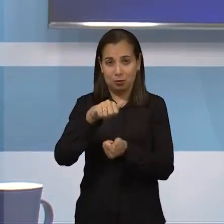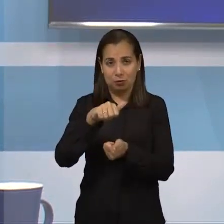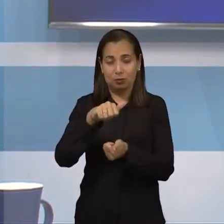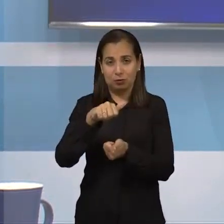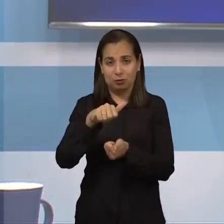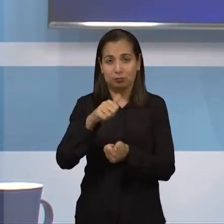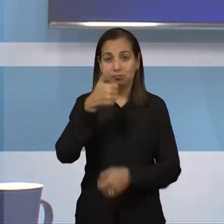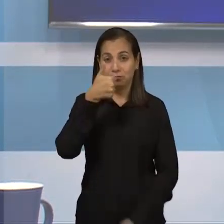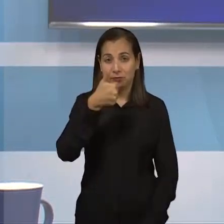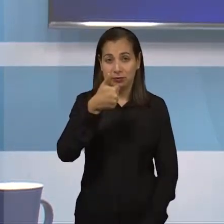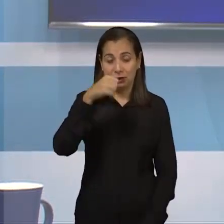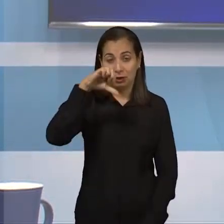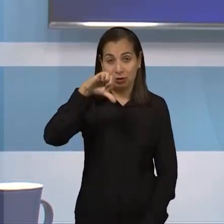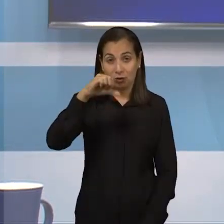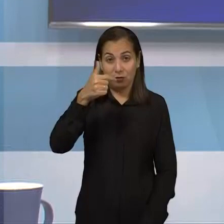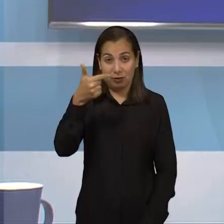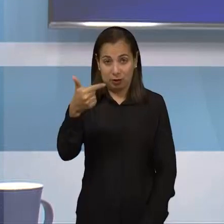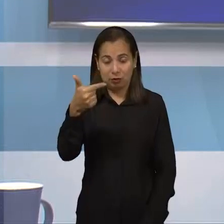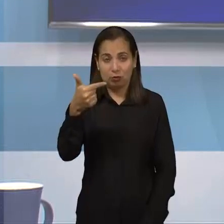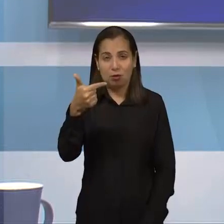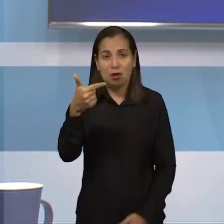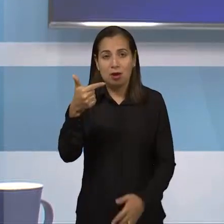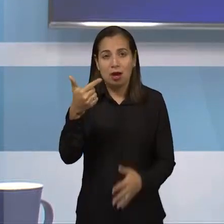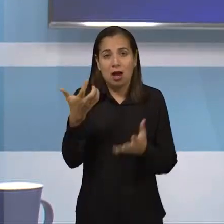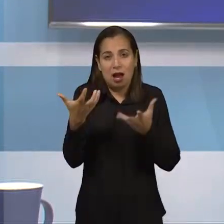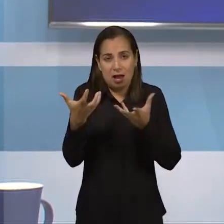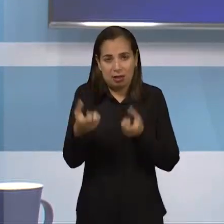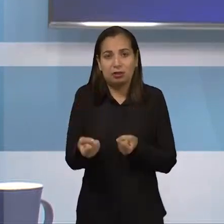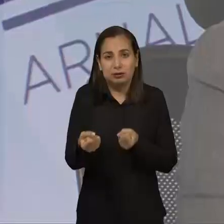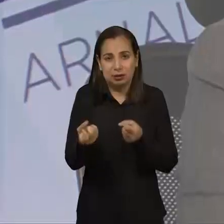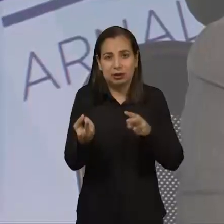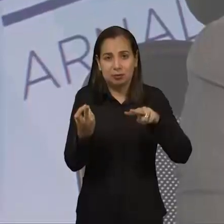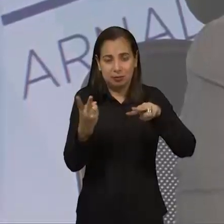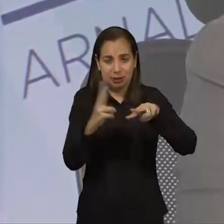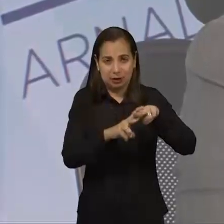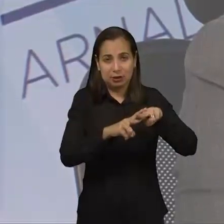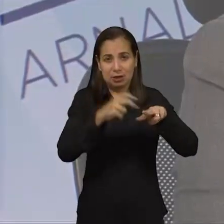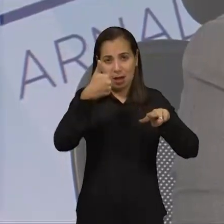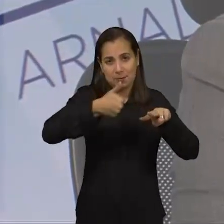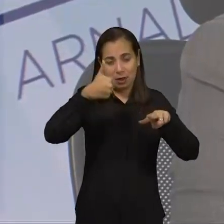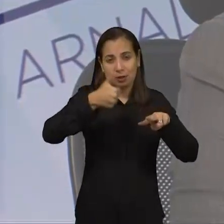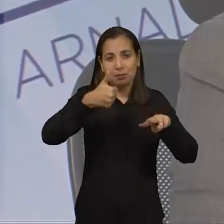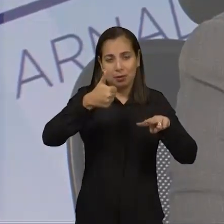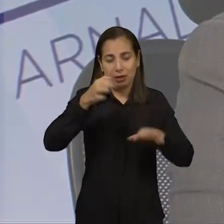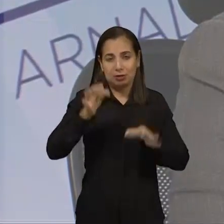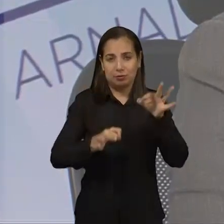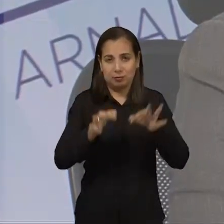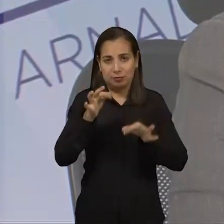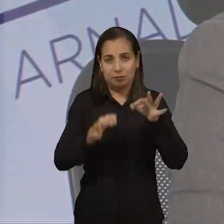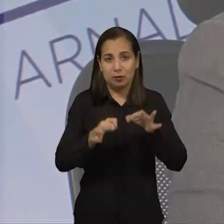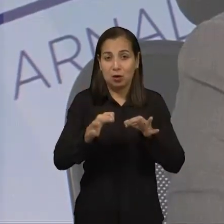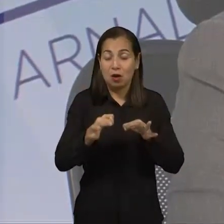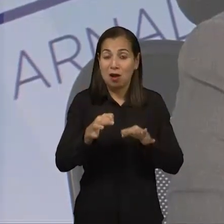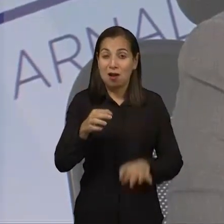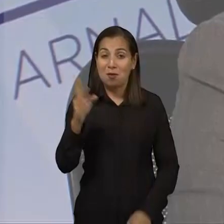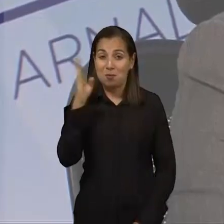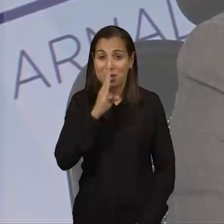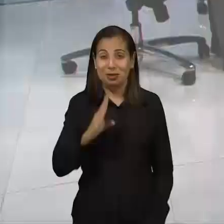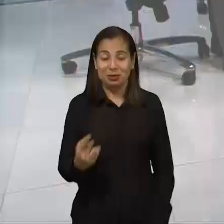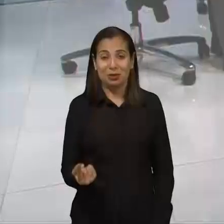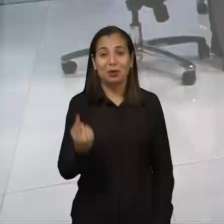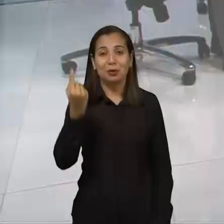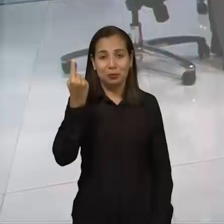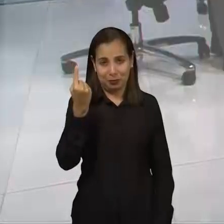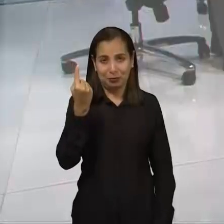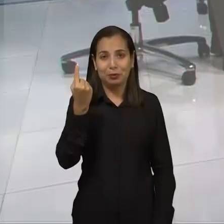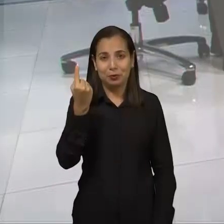em 192, admite-se a prisão já a partir de primeira instância. O Brasil é o único que